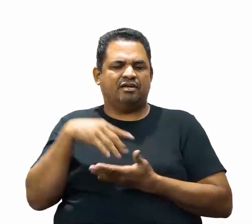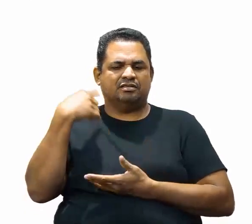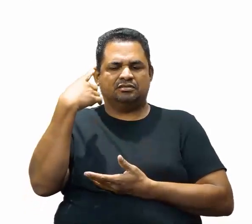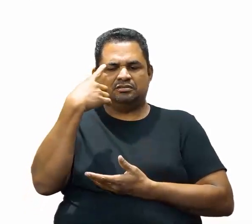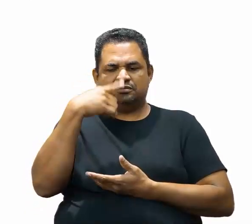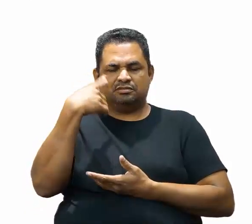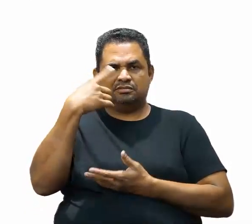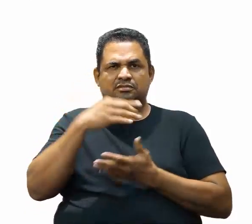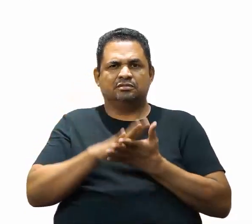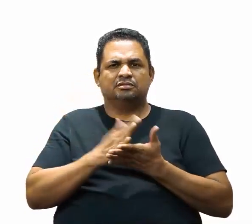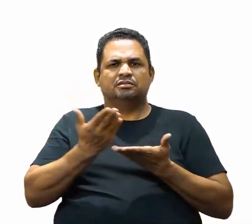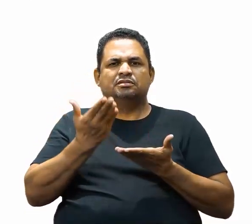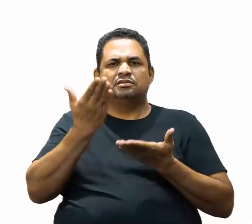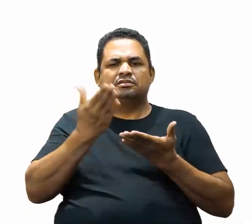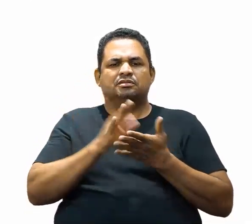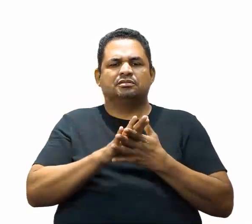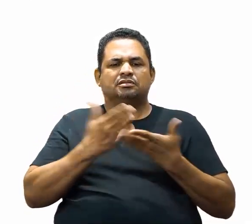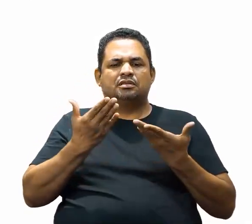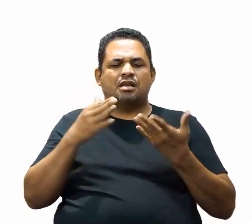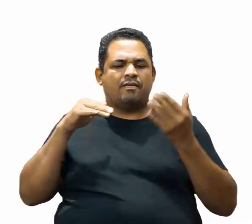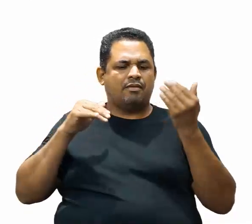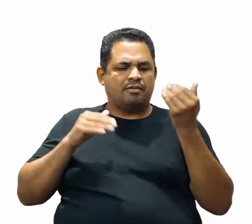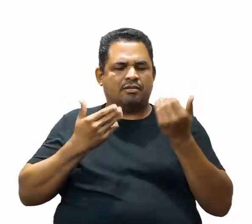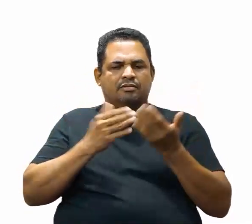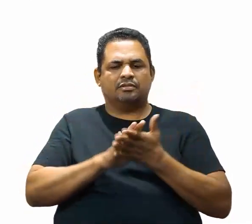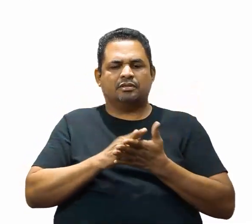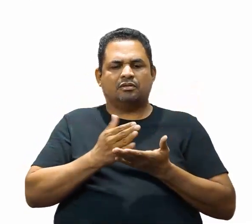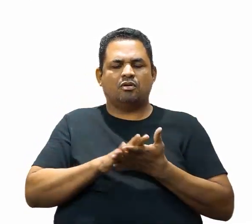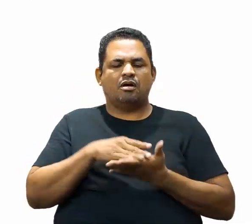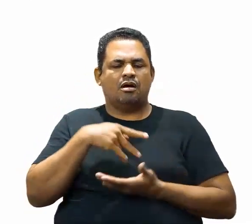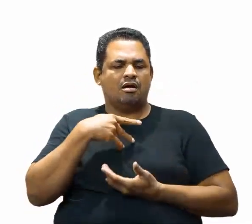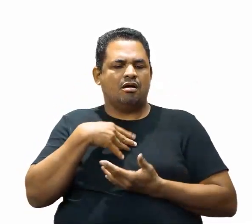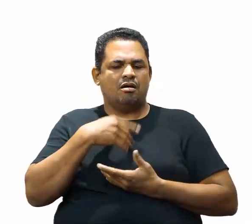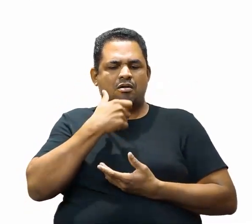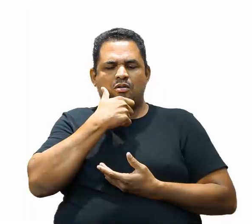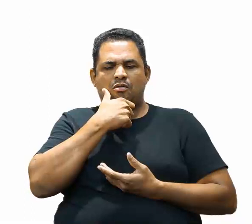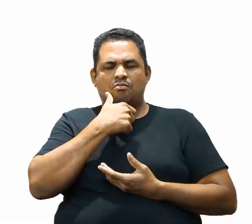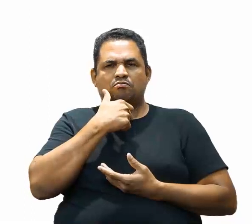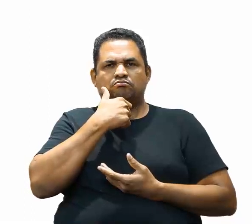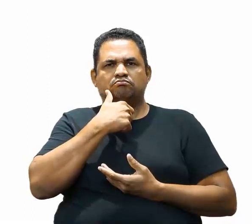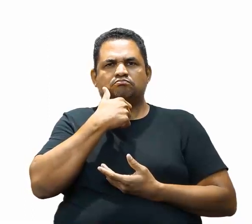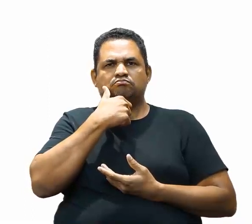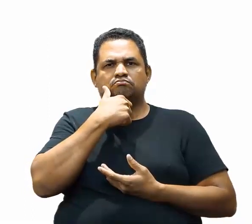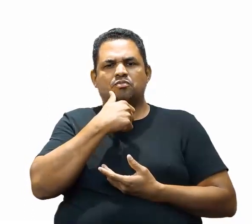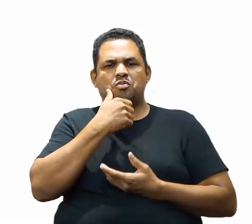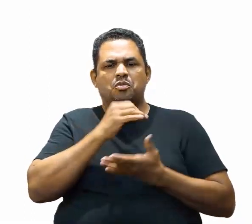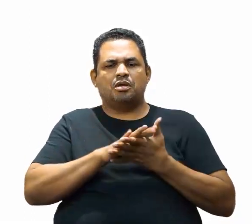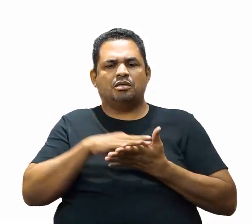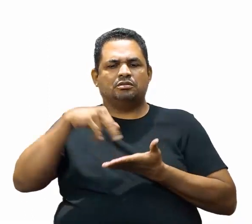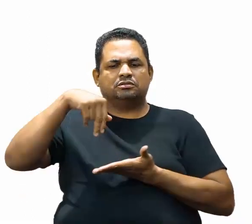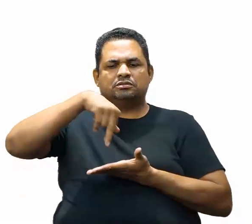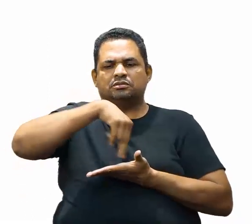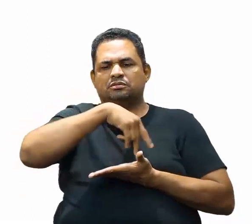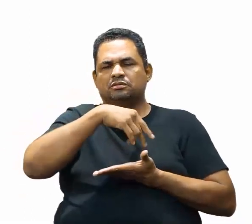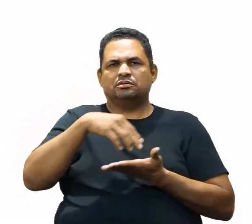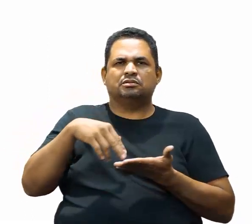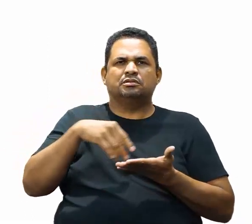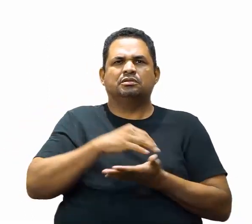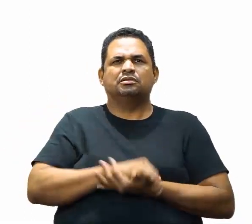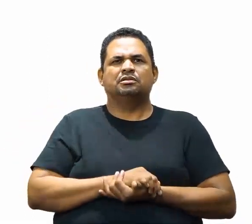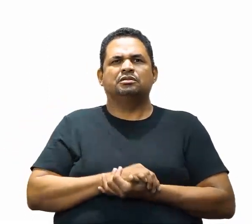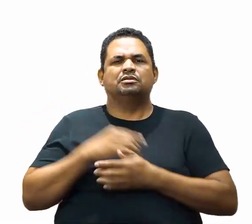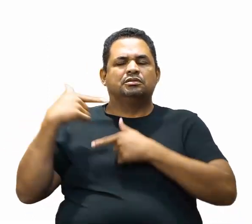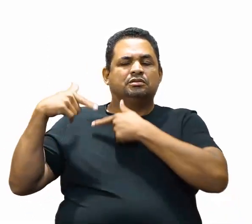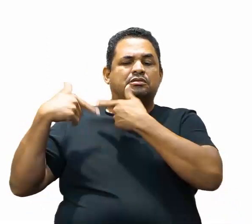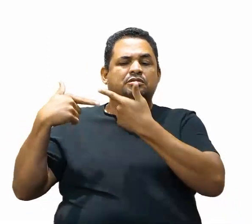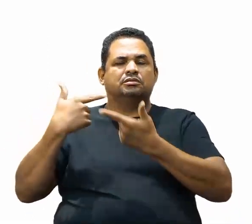aquele casal dançando flamenco, aquela mulher com aquele vestido lindo, vermelho. É bem tradicional mesmo. Isso mesmo. É um traje